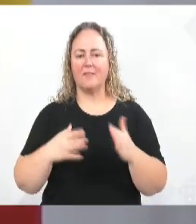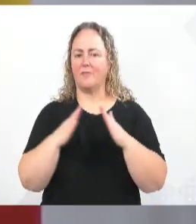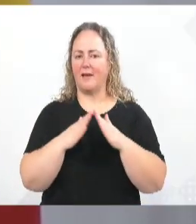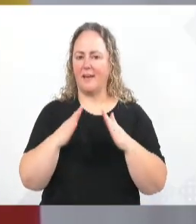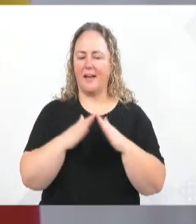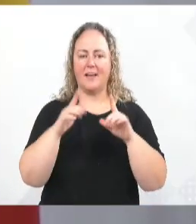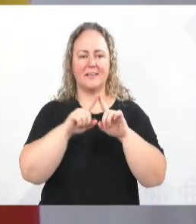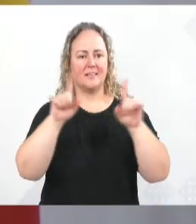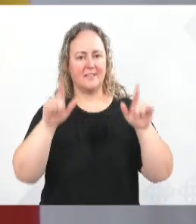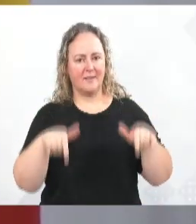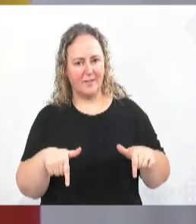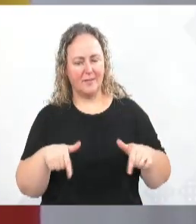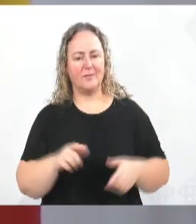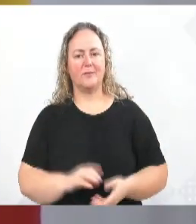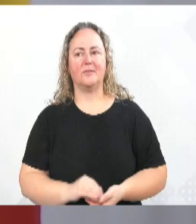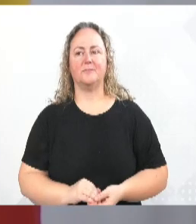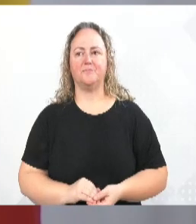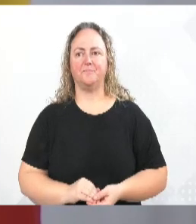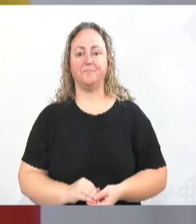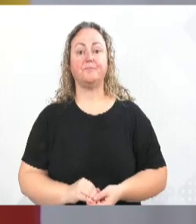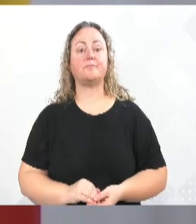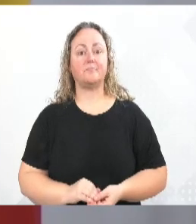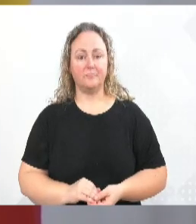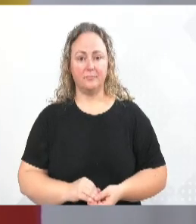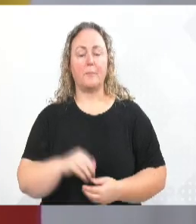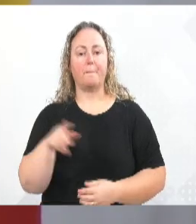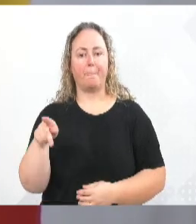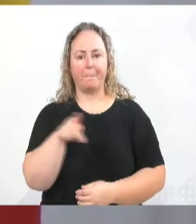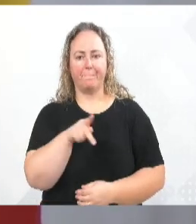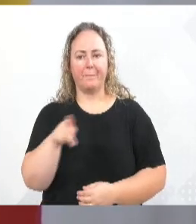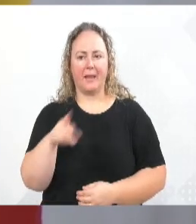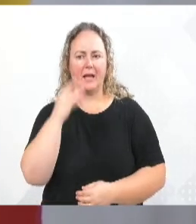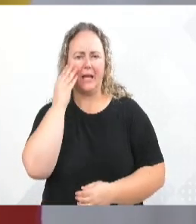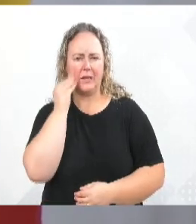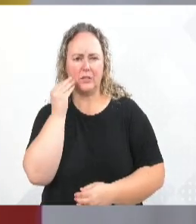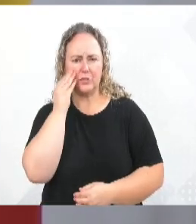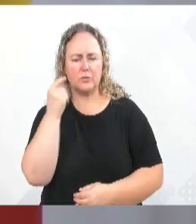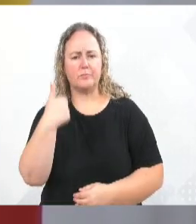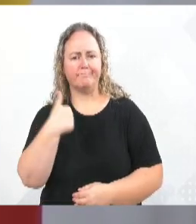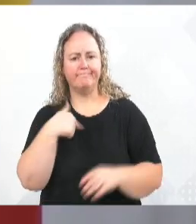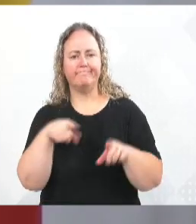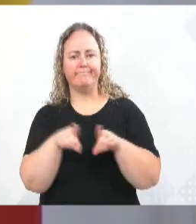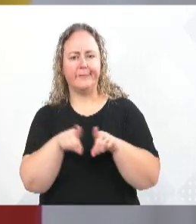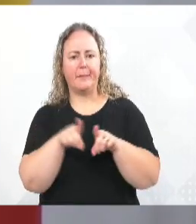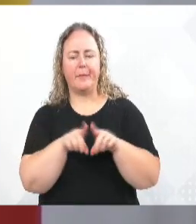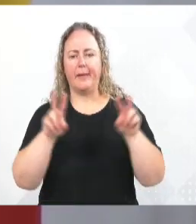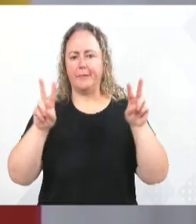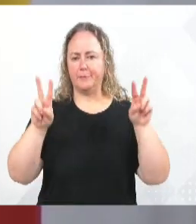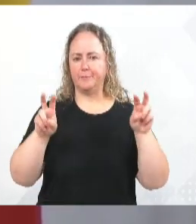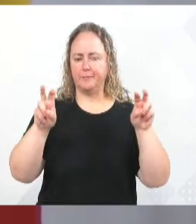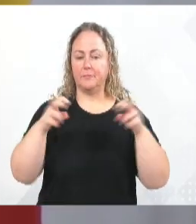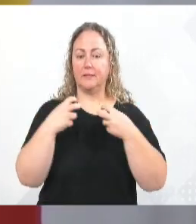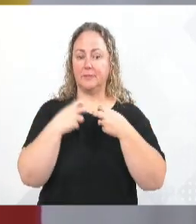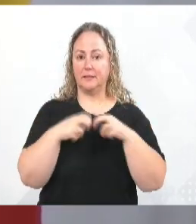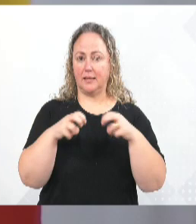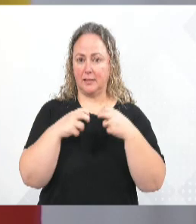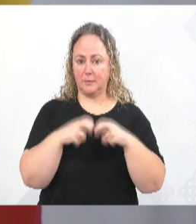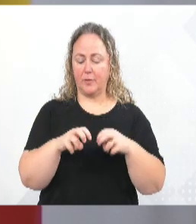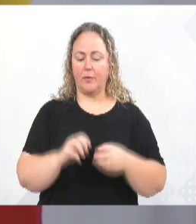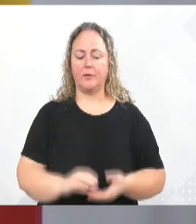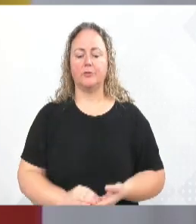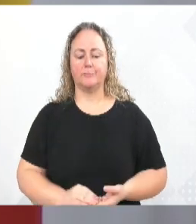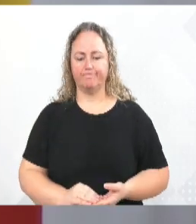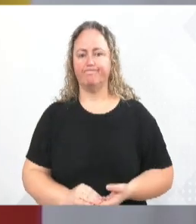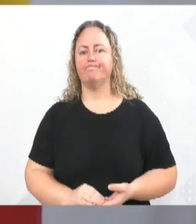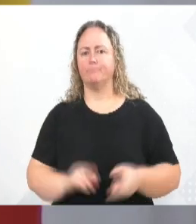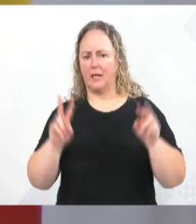servidores. Assim como o vereador professor Gilson, vou voltar a falar sobre transporte coletivo. Eu considero que esse é um dos temas